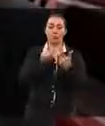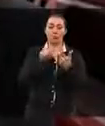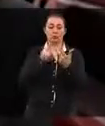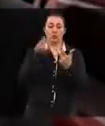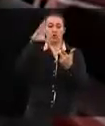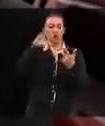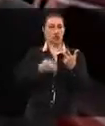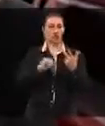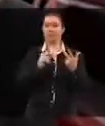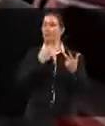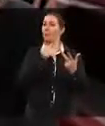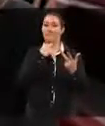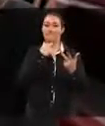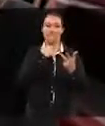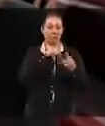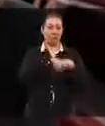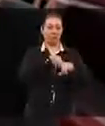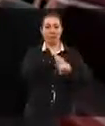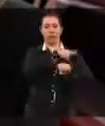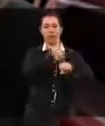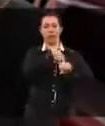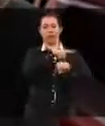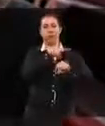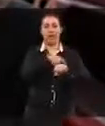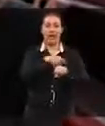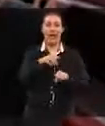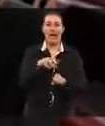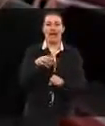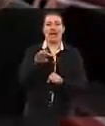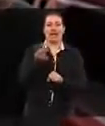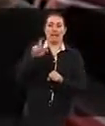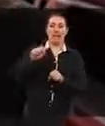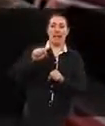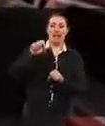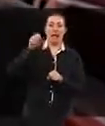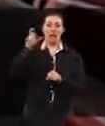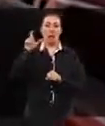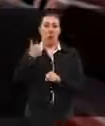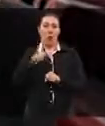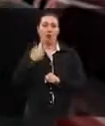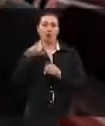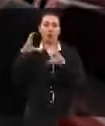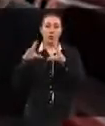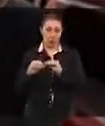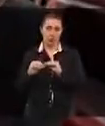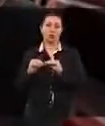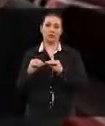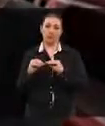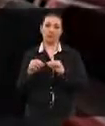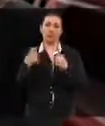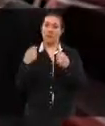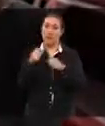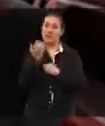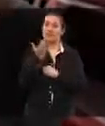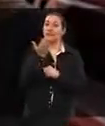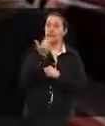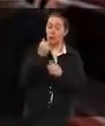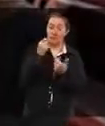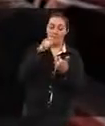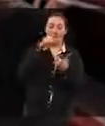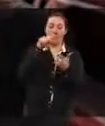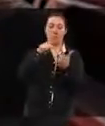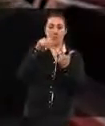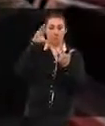muito tarde, né? Porque a gente vai dificultar o processo digestivo, logo depois a gente vai estar dormindo. Então a gente tem que fazer um